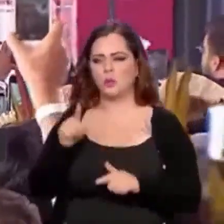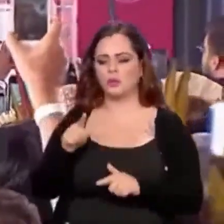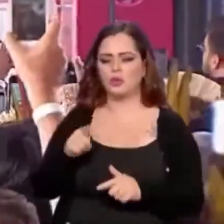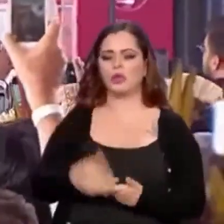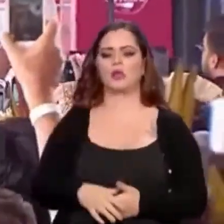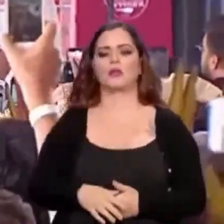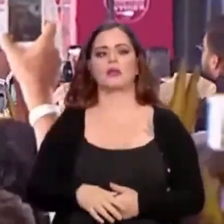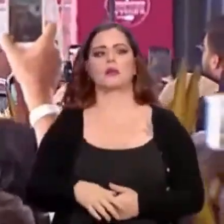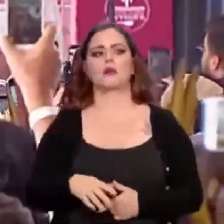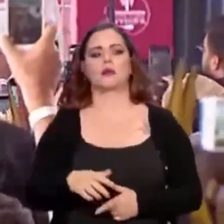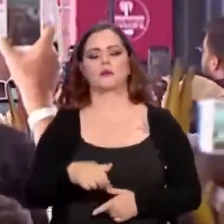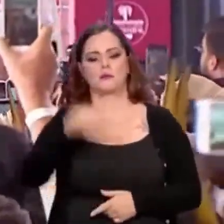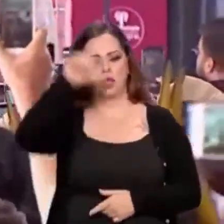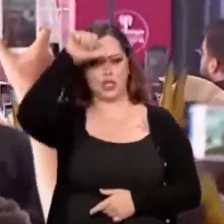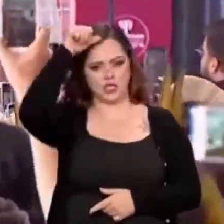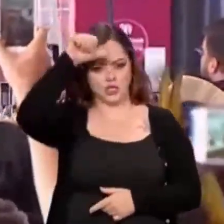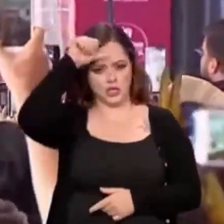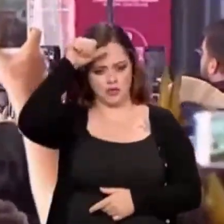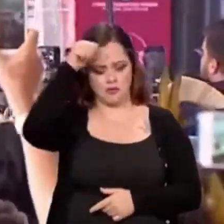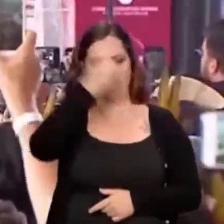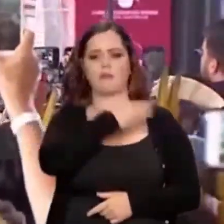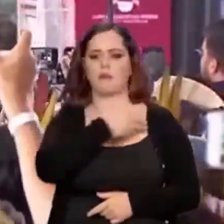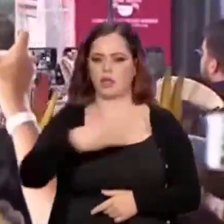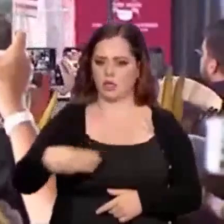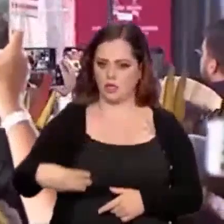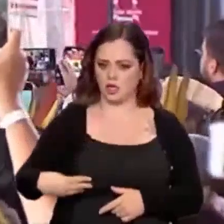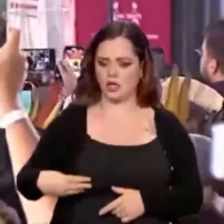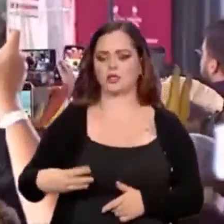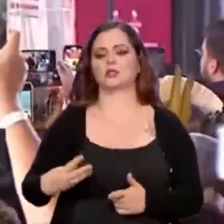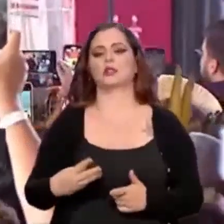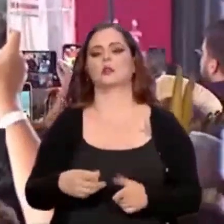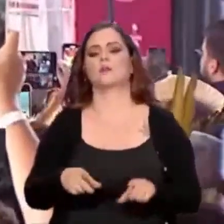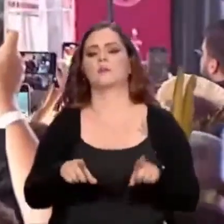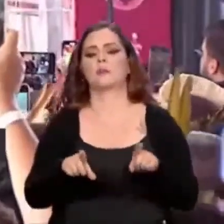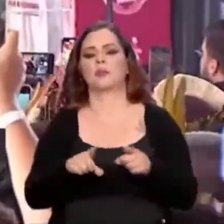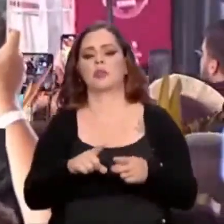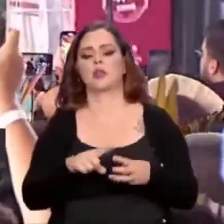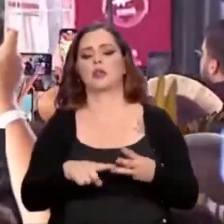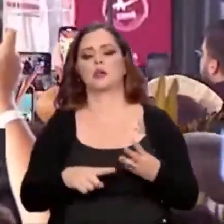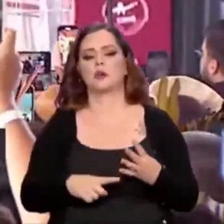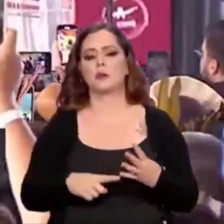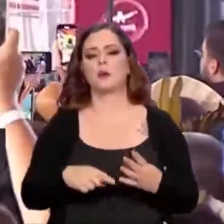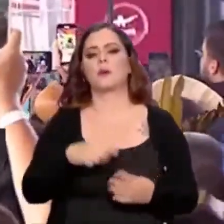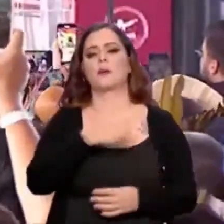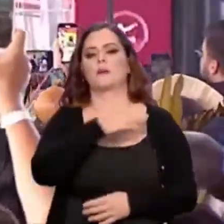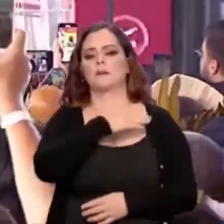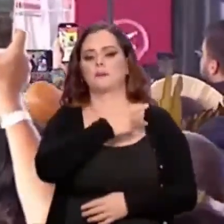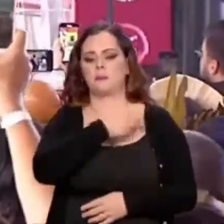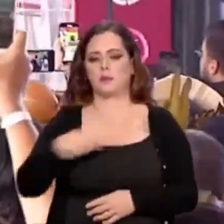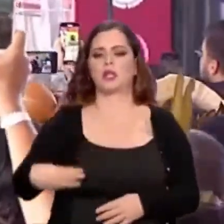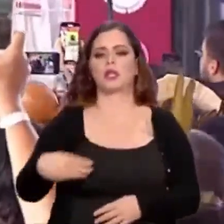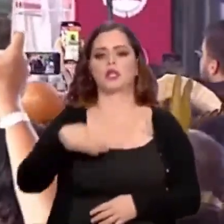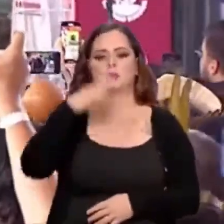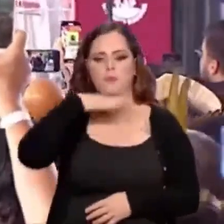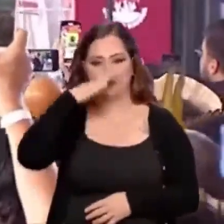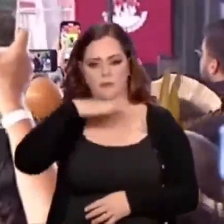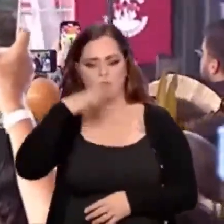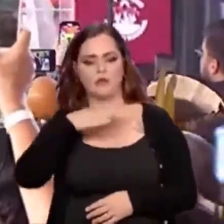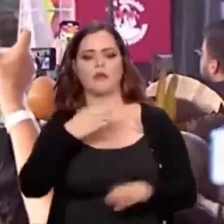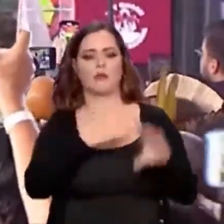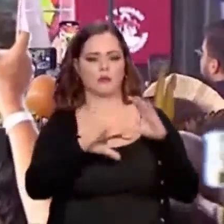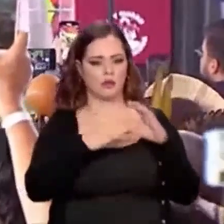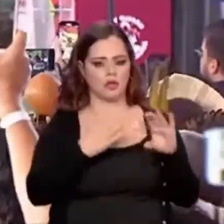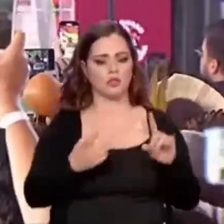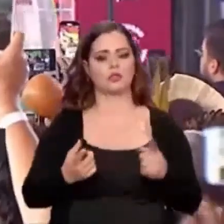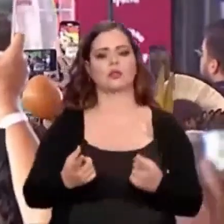ministra Esther, do EC da Gestão e Inovação, ministro Paulo Pimenta, da Comunicação.